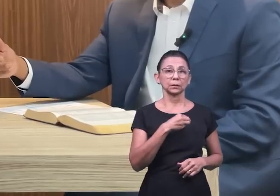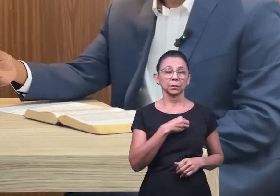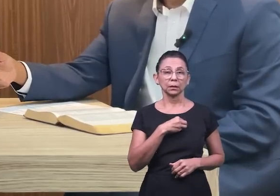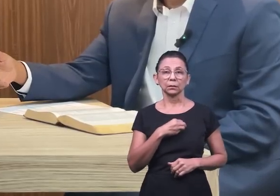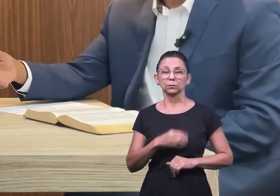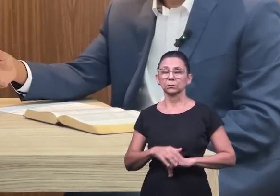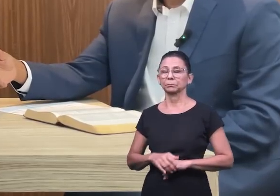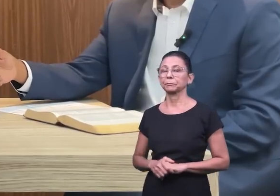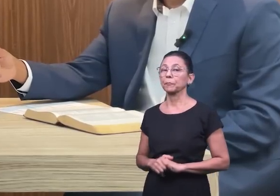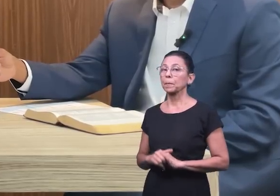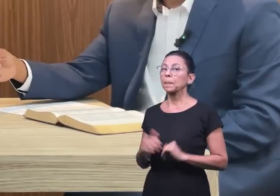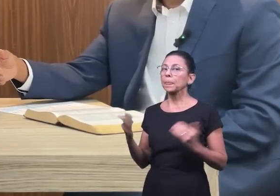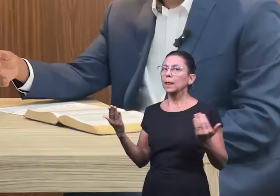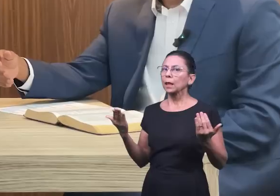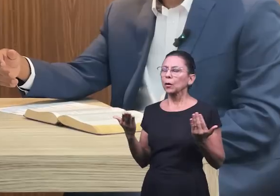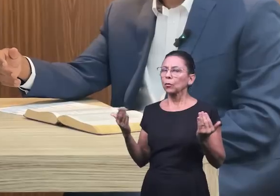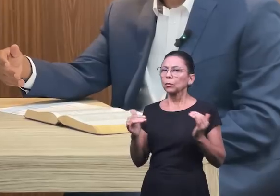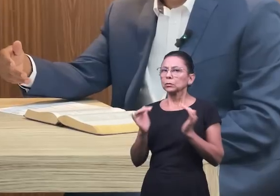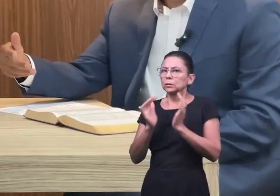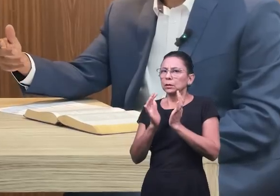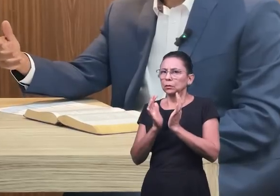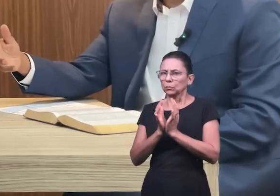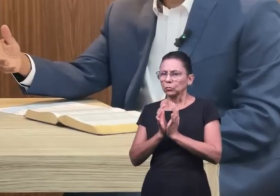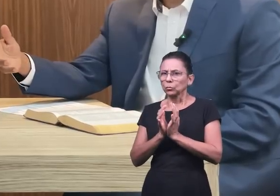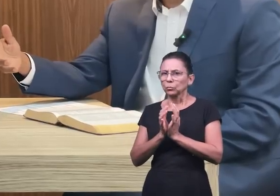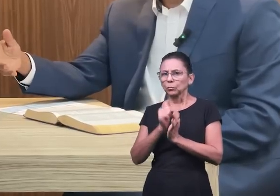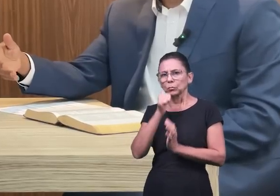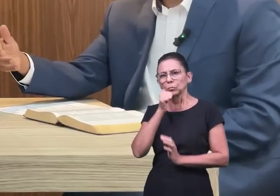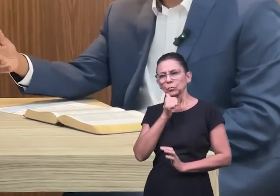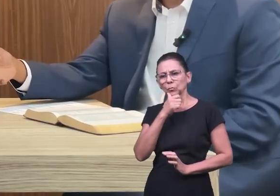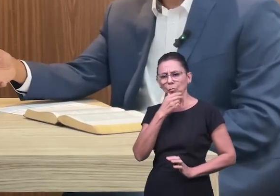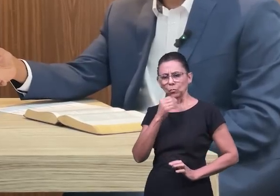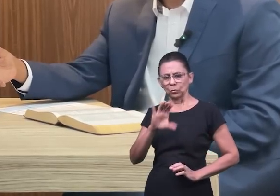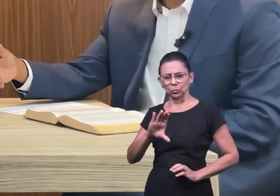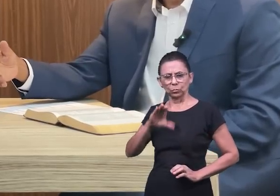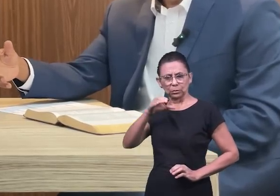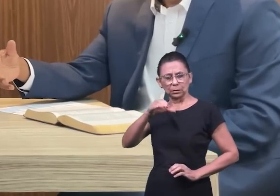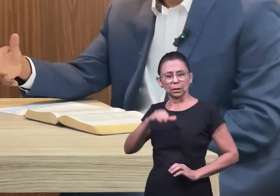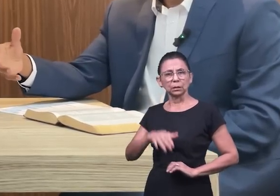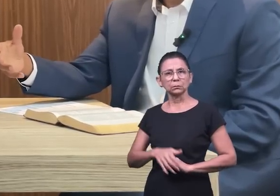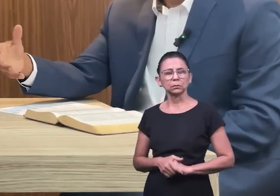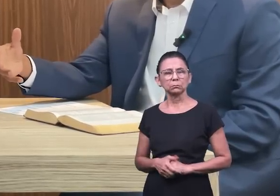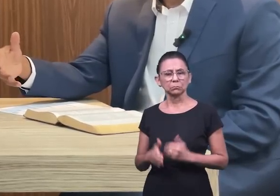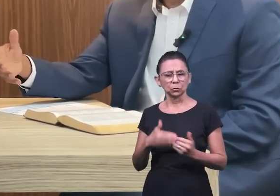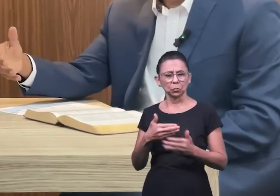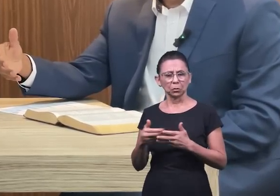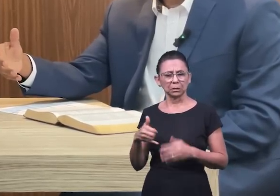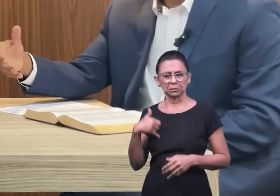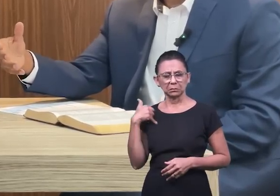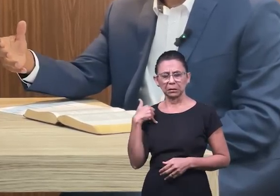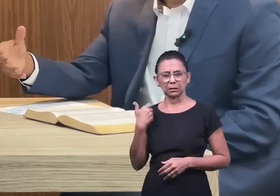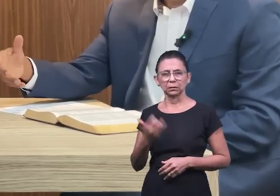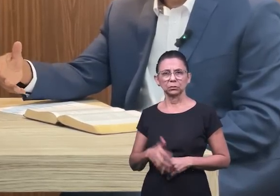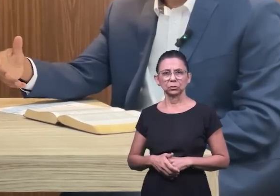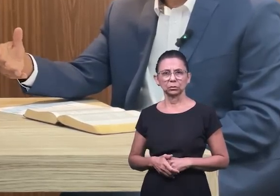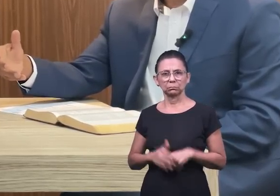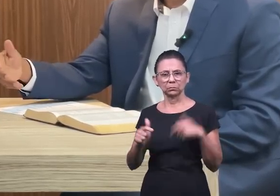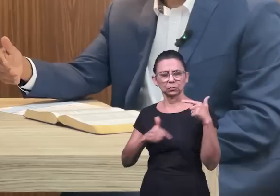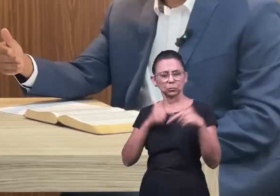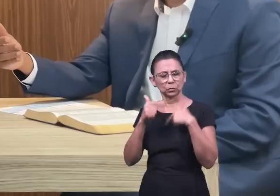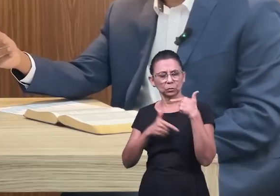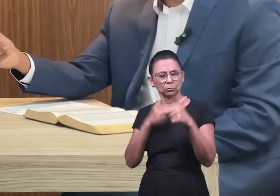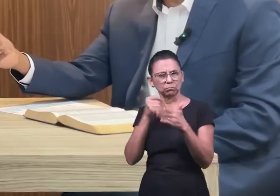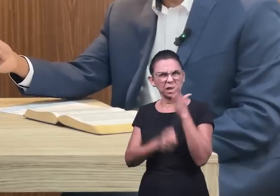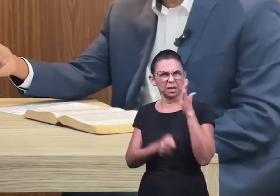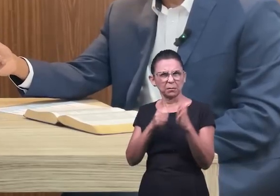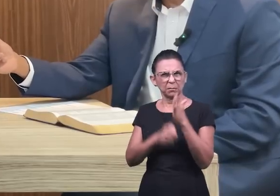estão lutando, né, contra a carne, né, contra a velocidade, né, da operação do erro. Nós temos hoje um grupo de irmãos e